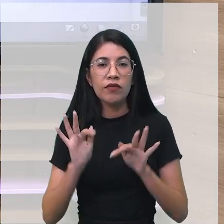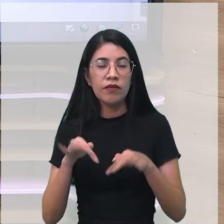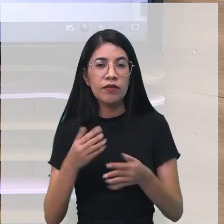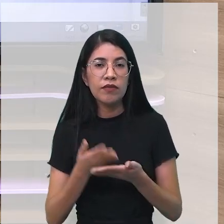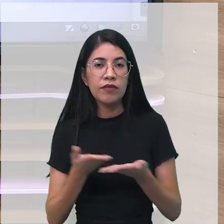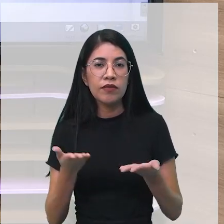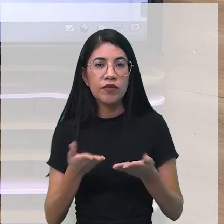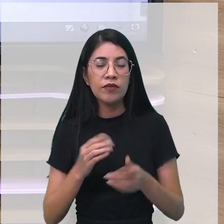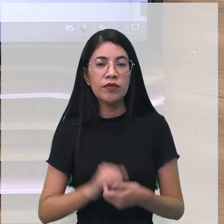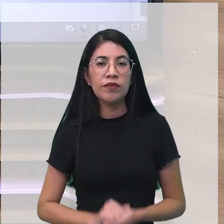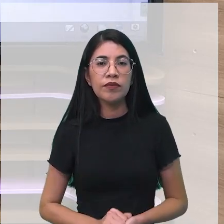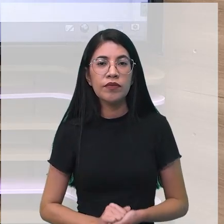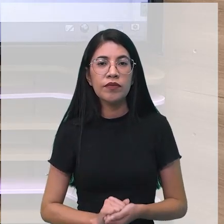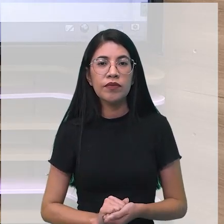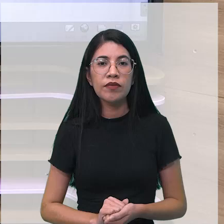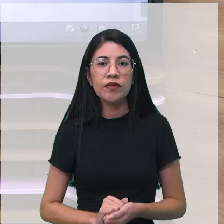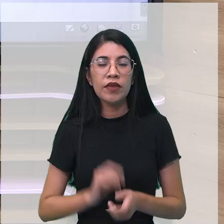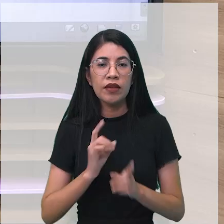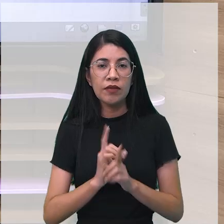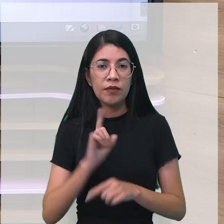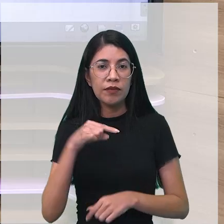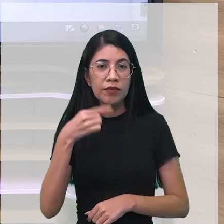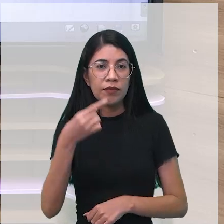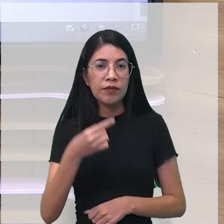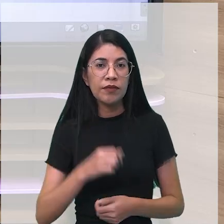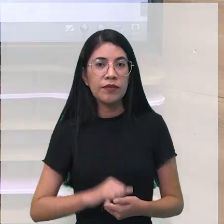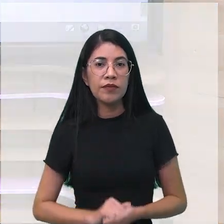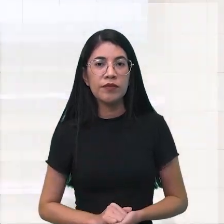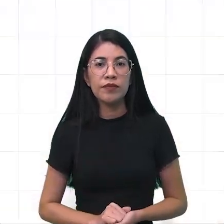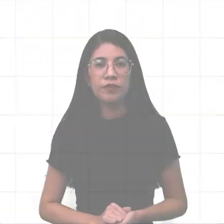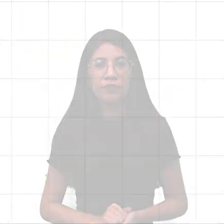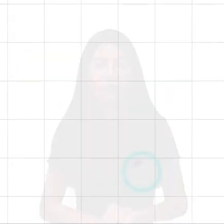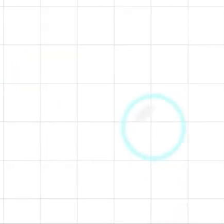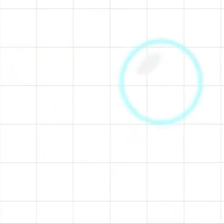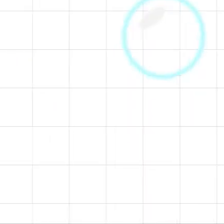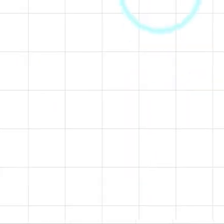fica por aqui e uma e até uma próxima oportunidade